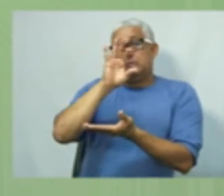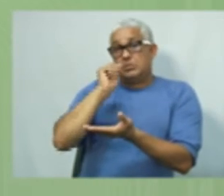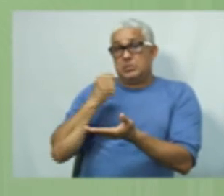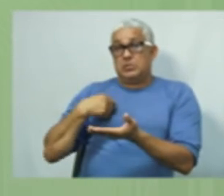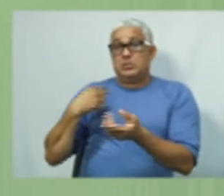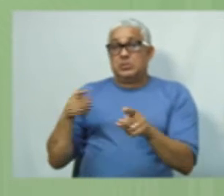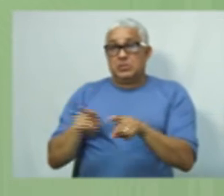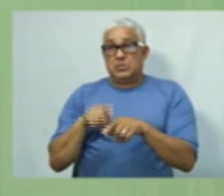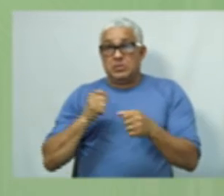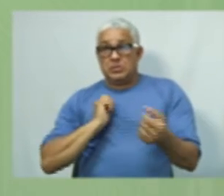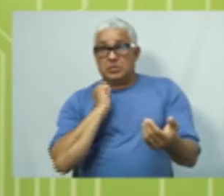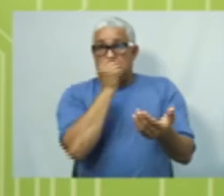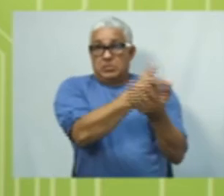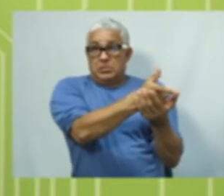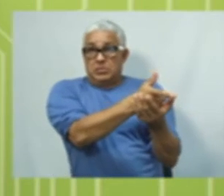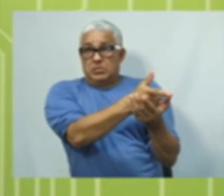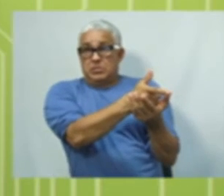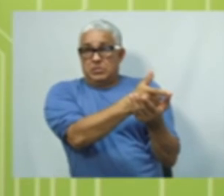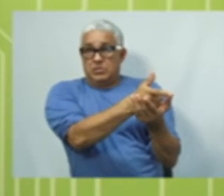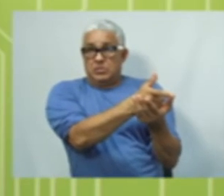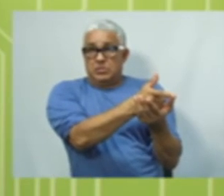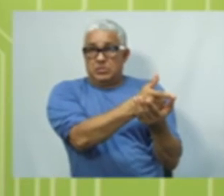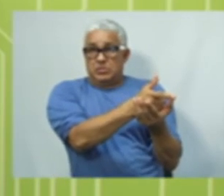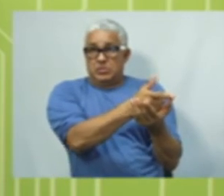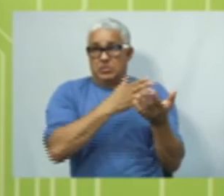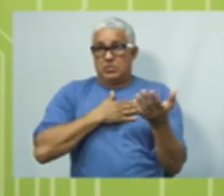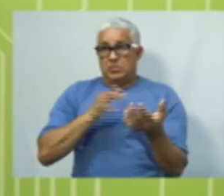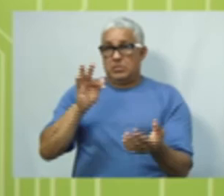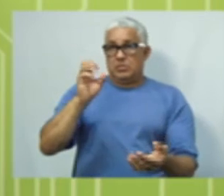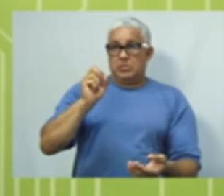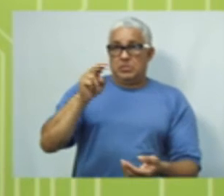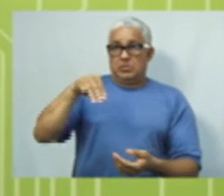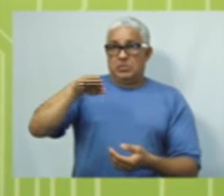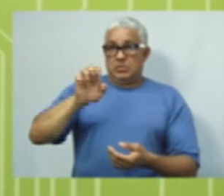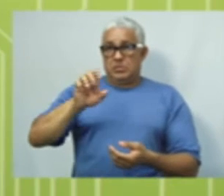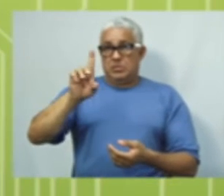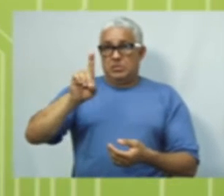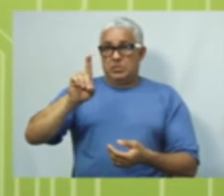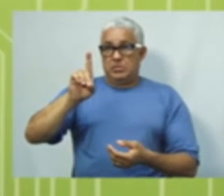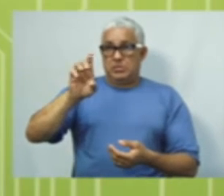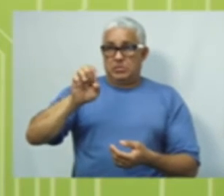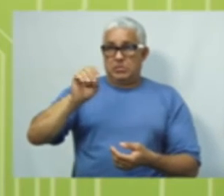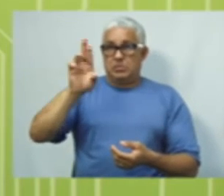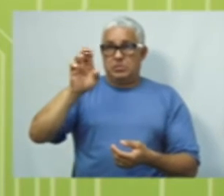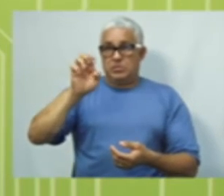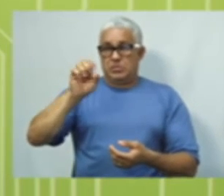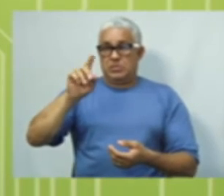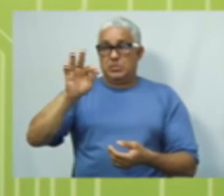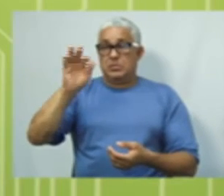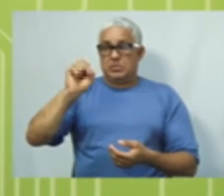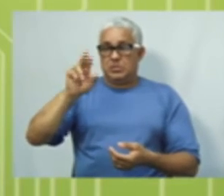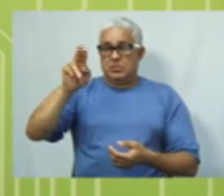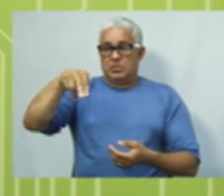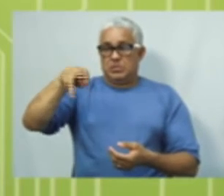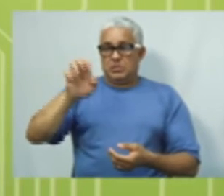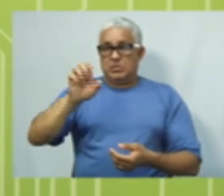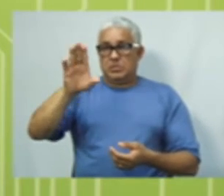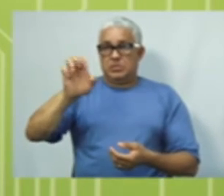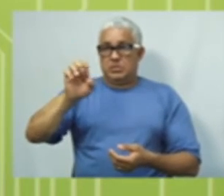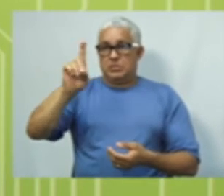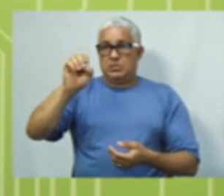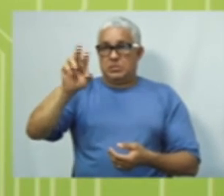tenho que pagar os meus fornecedores. Então, eu vou saber pelo fluxo de